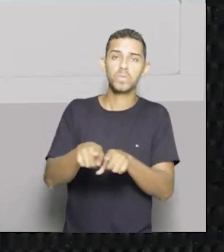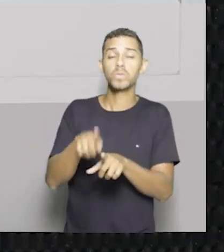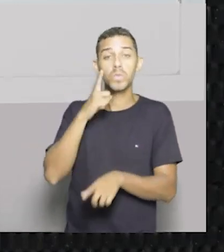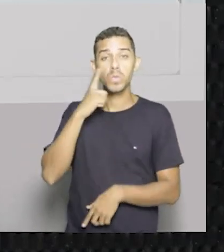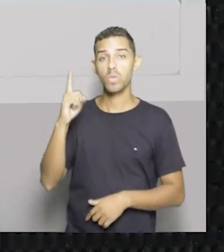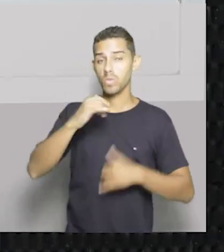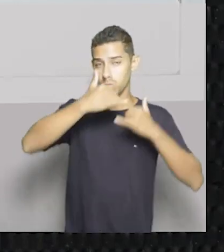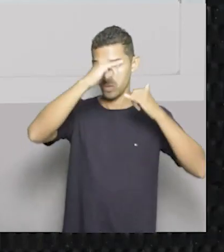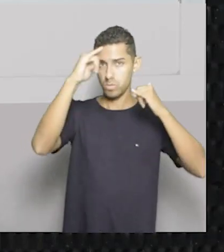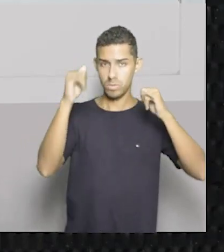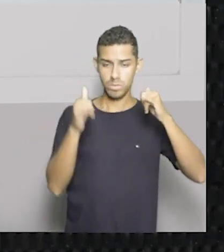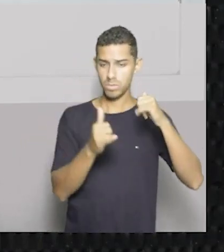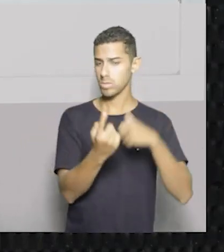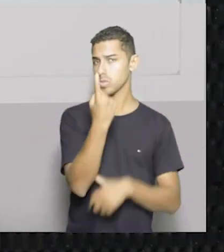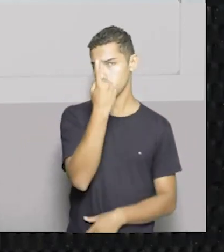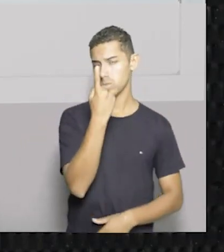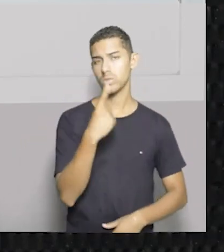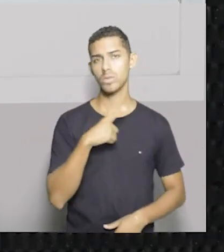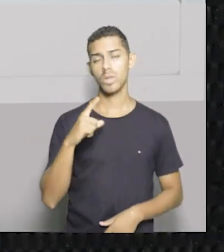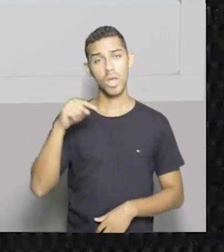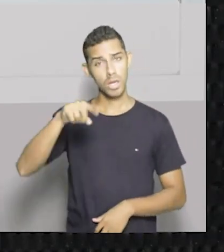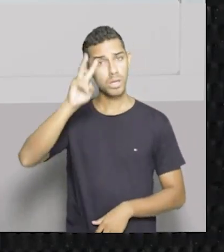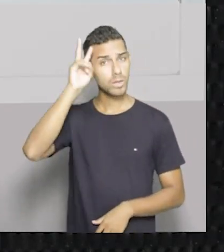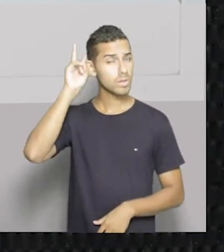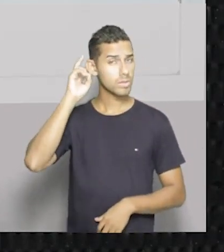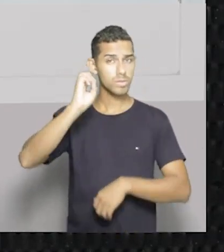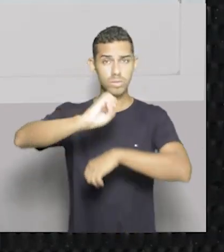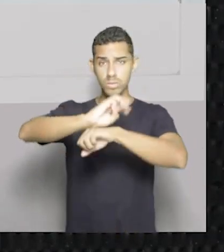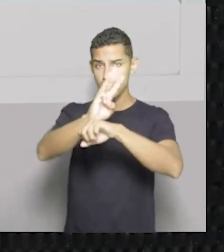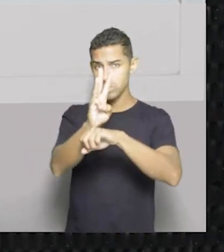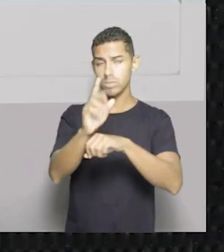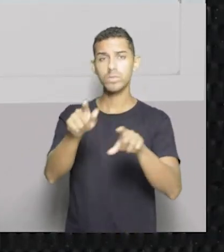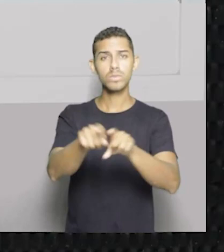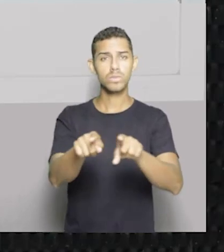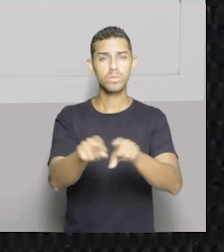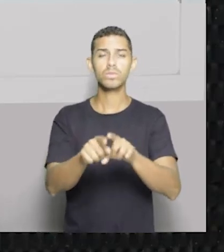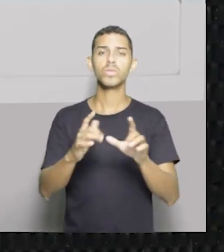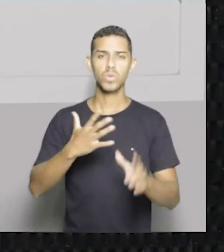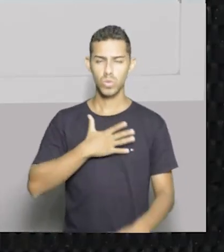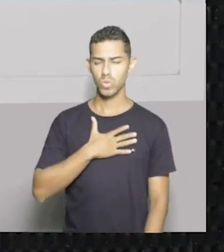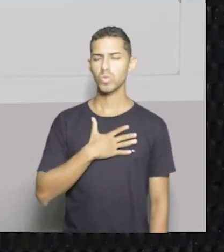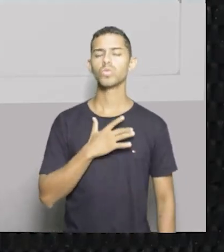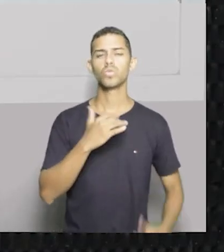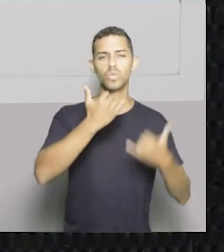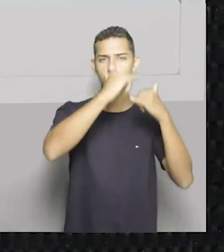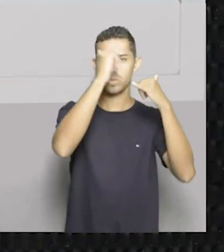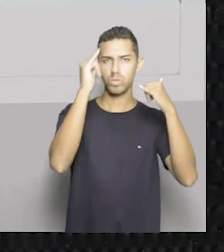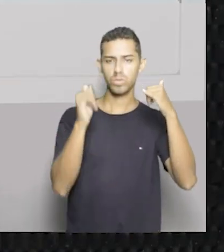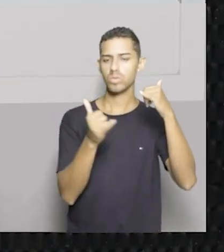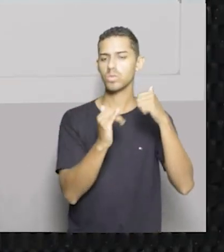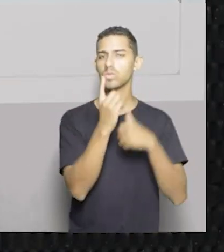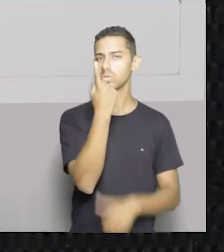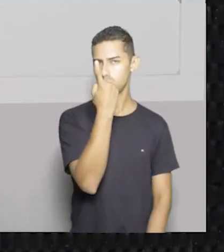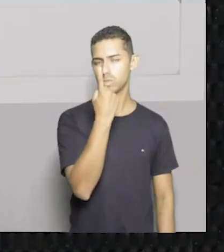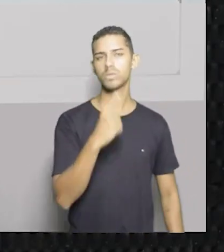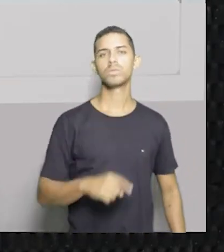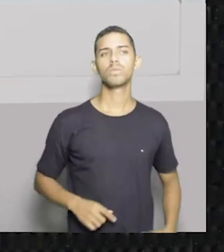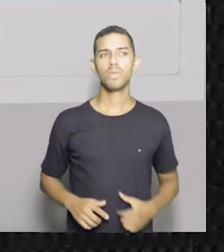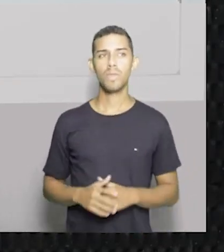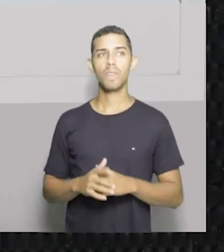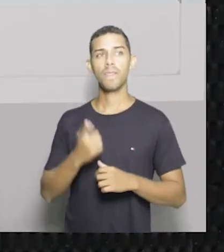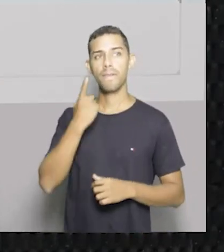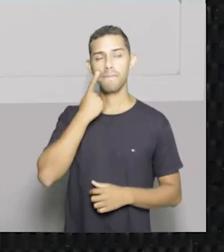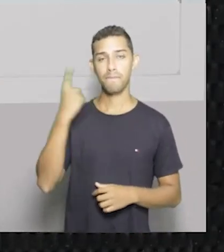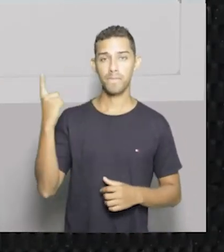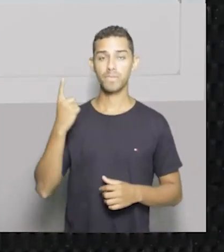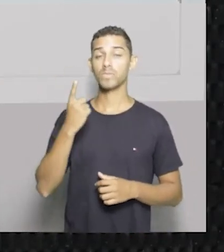de uma malha só, tá? Aqui no vestibular da UEMA, eles adoram colocar circuito de uma malha só. E para esse circuito de uma malha